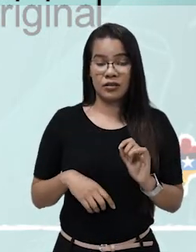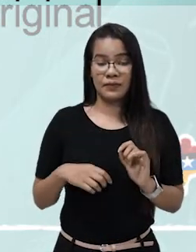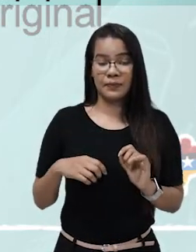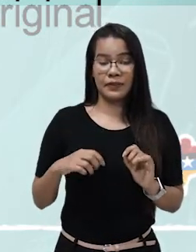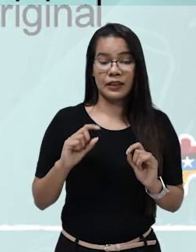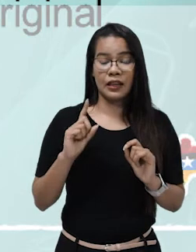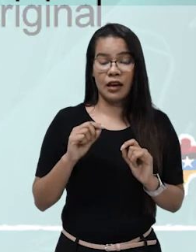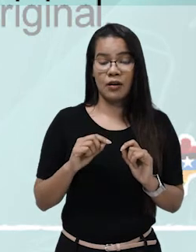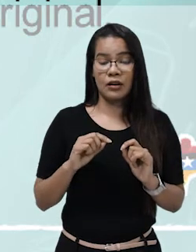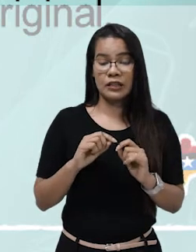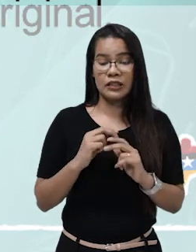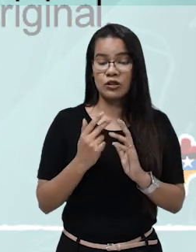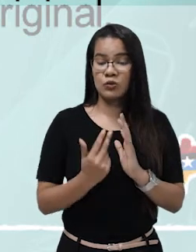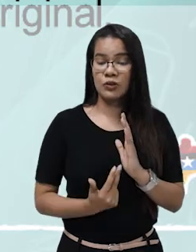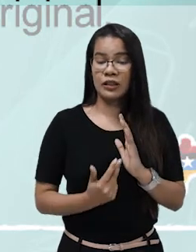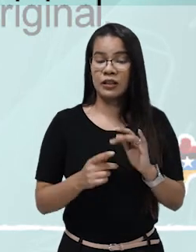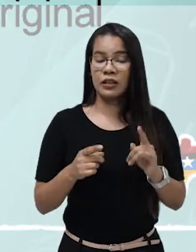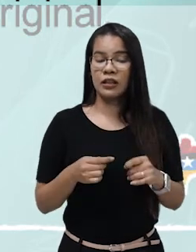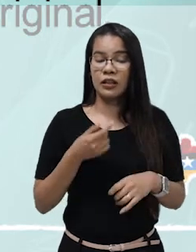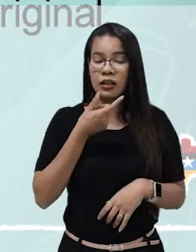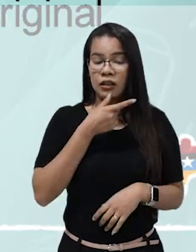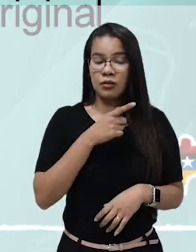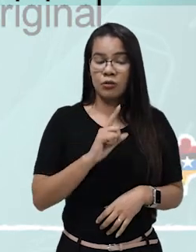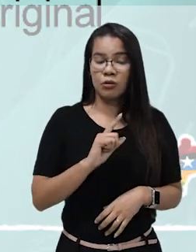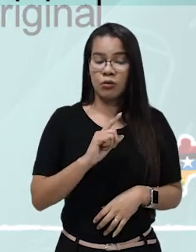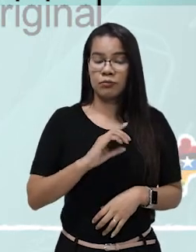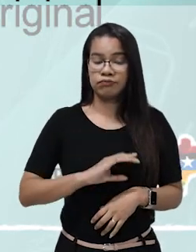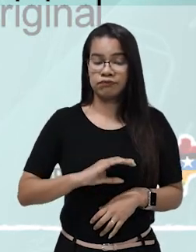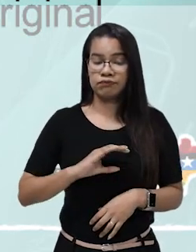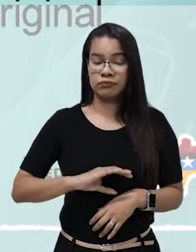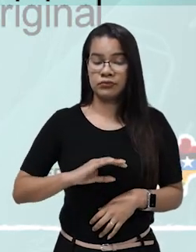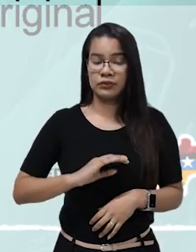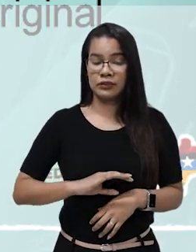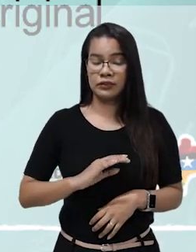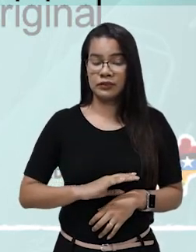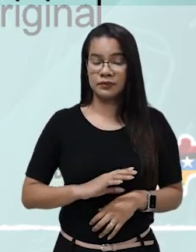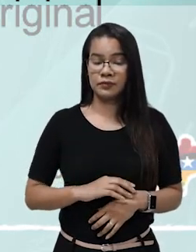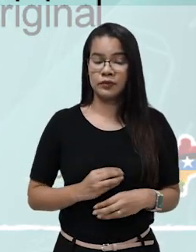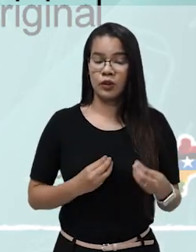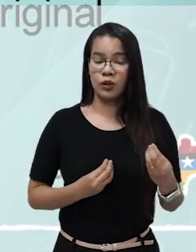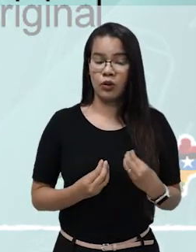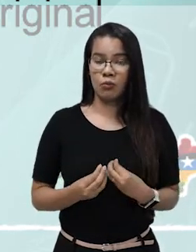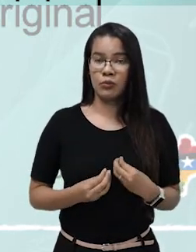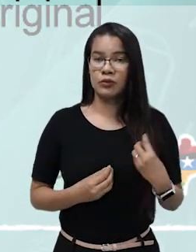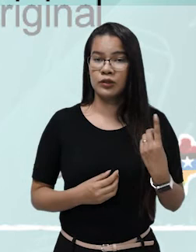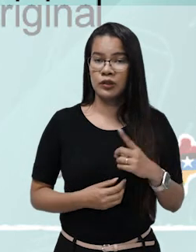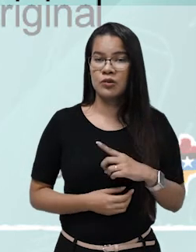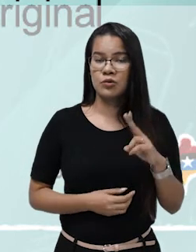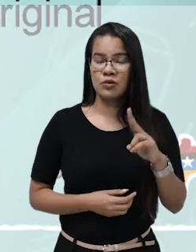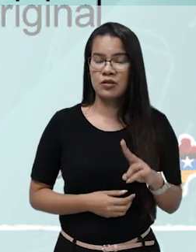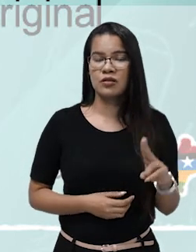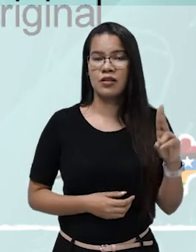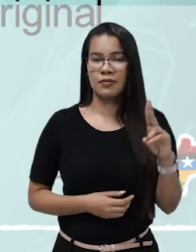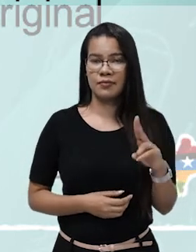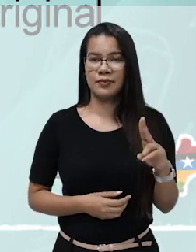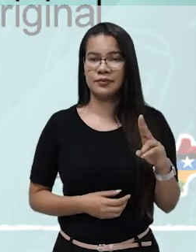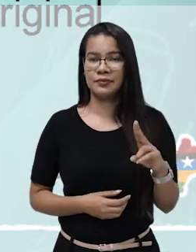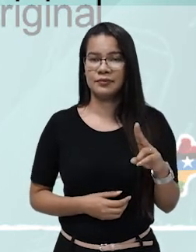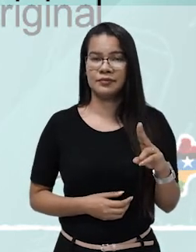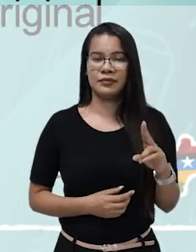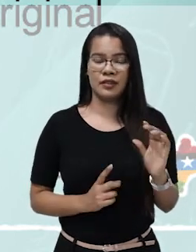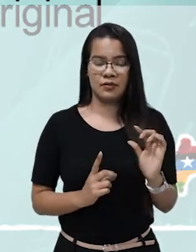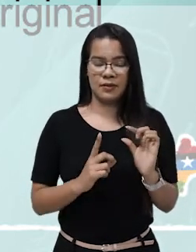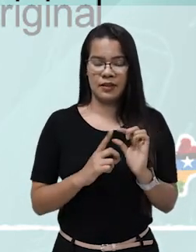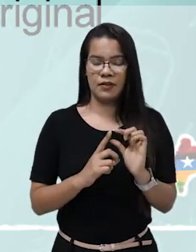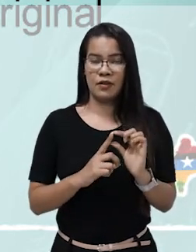mail, correspondência eletrônica. Enquanto em alguns estrangeirismos utilizamos a forma aportuguesada de batom, abajur,